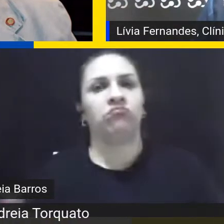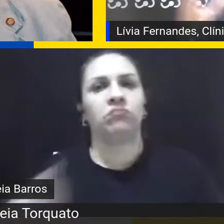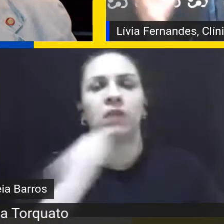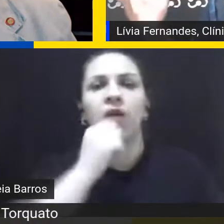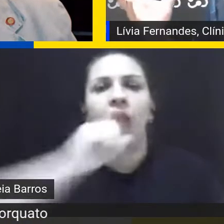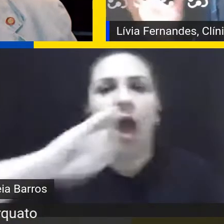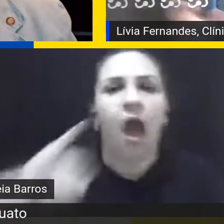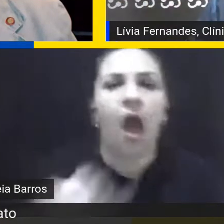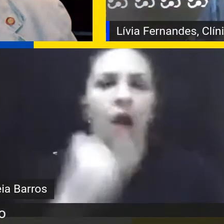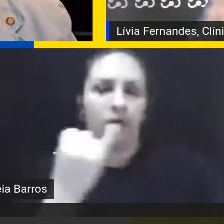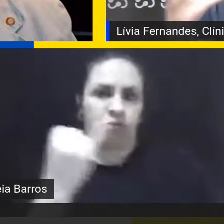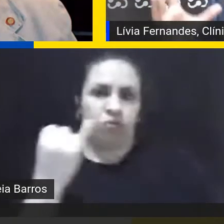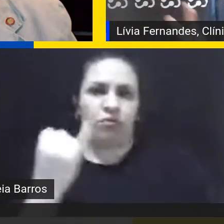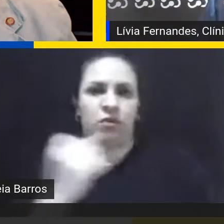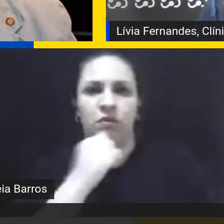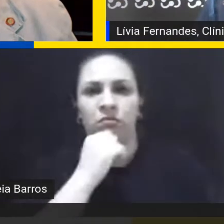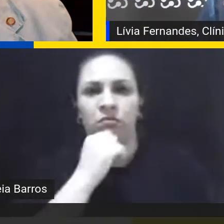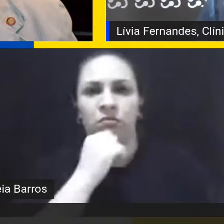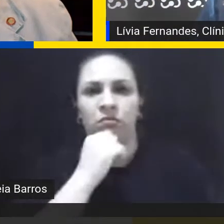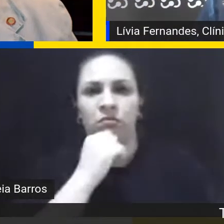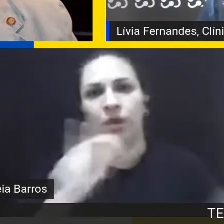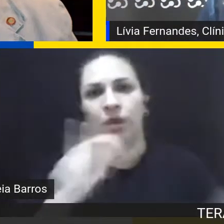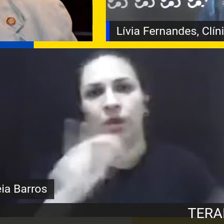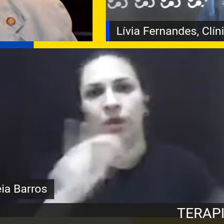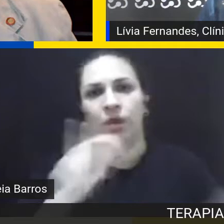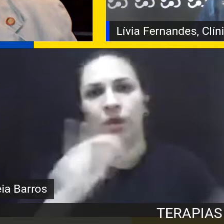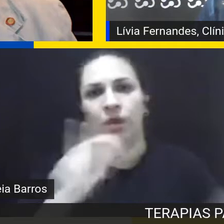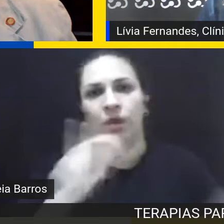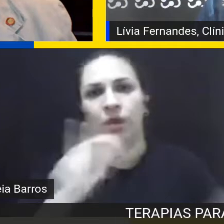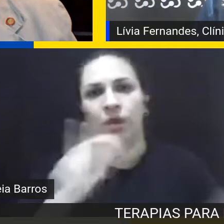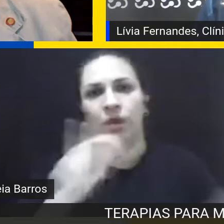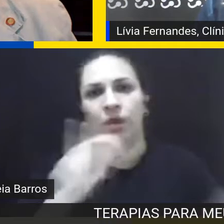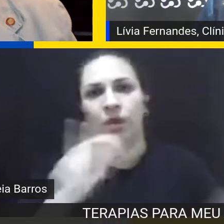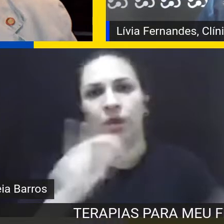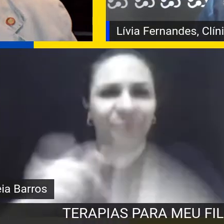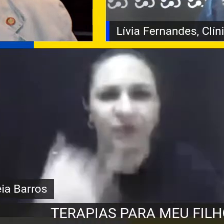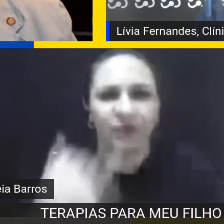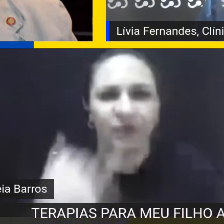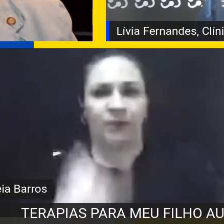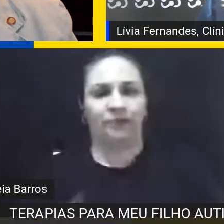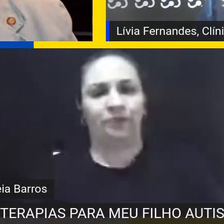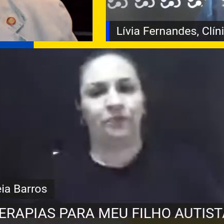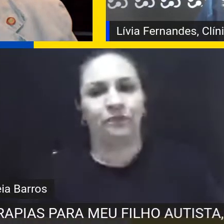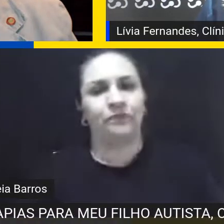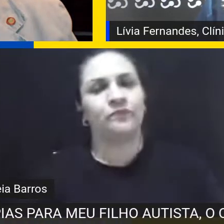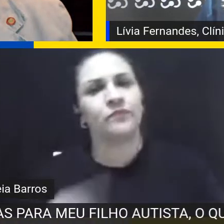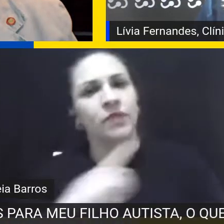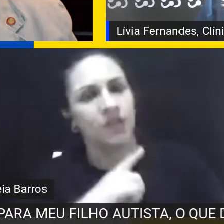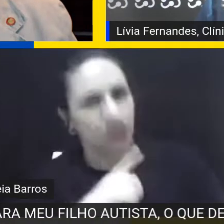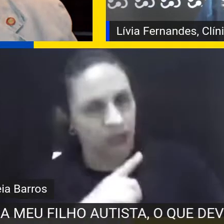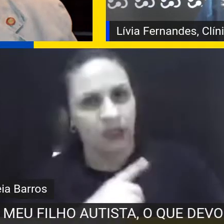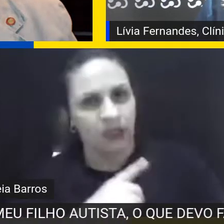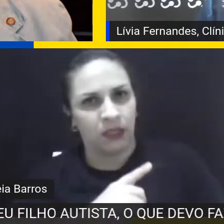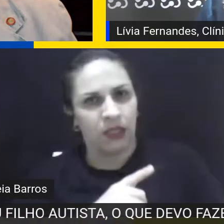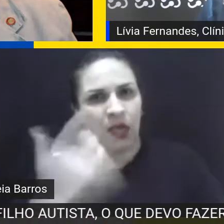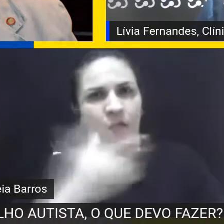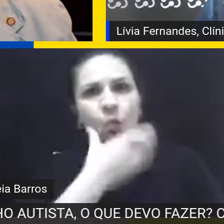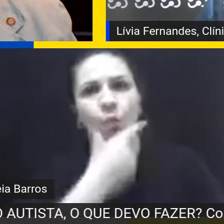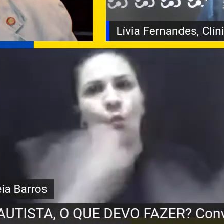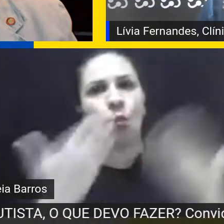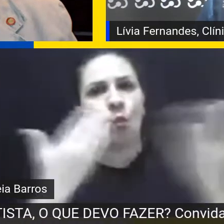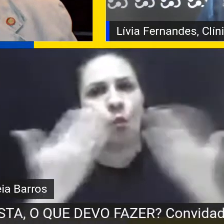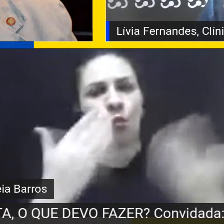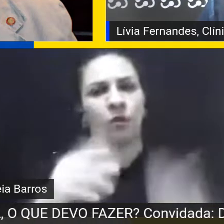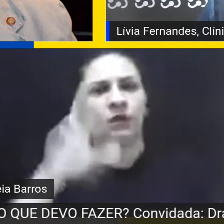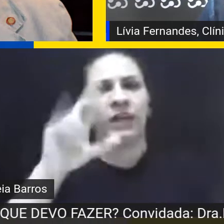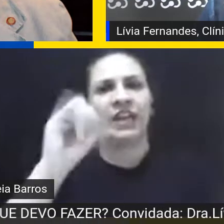né? Que é o nome agora que está no auge. Então, inclusive, tem um psicólogo chamado Richard